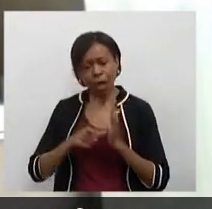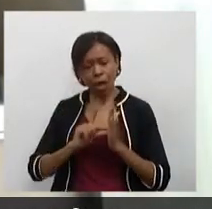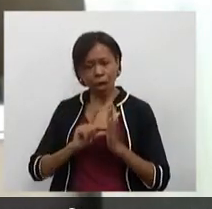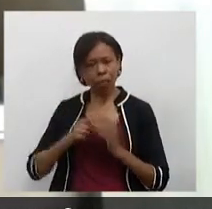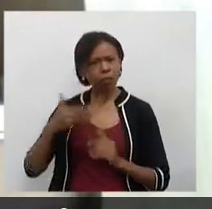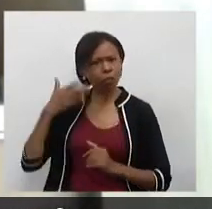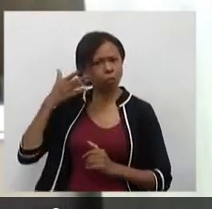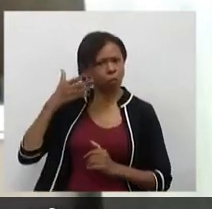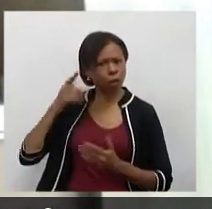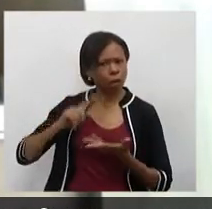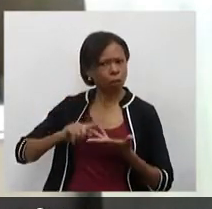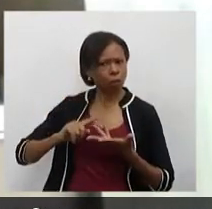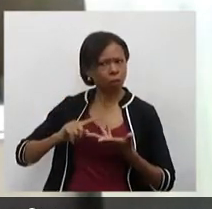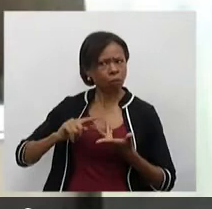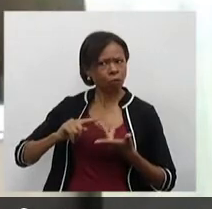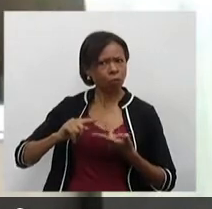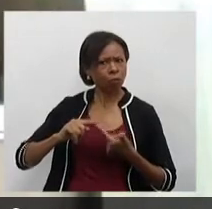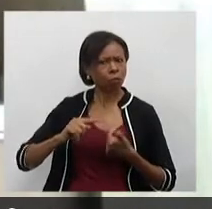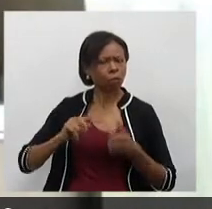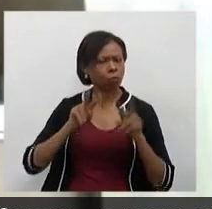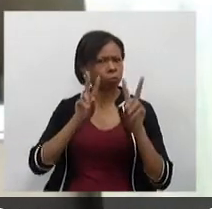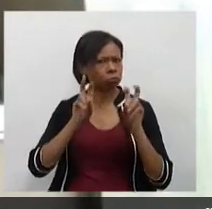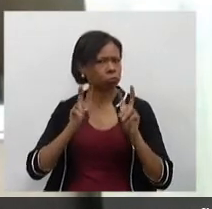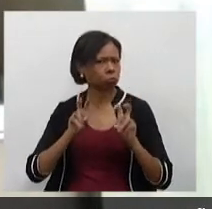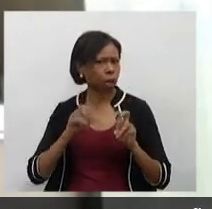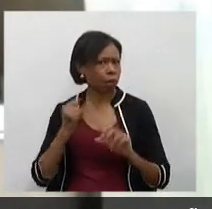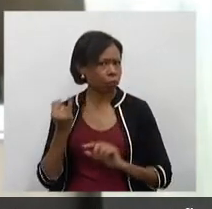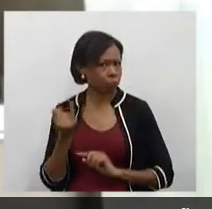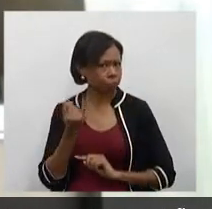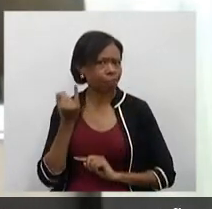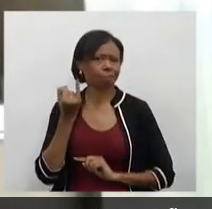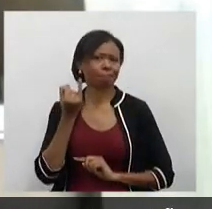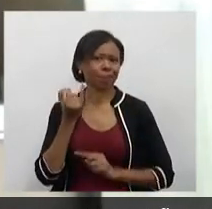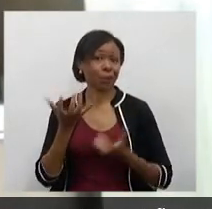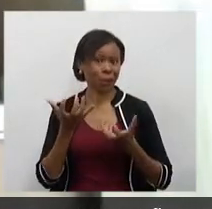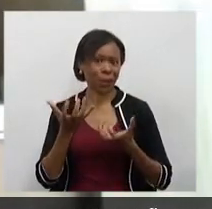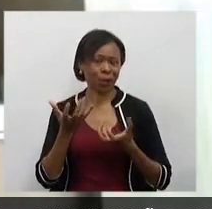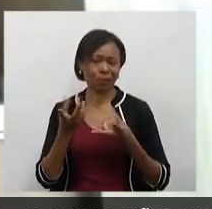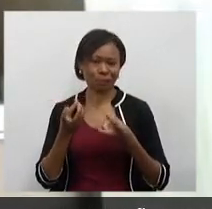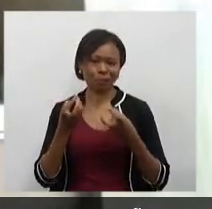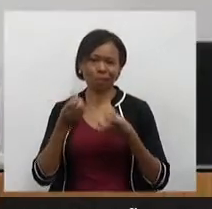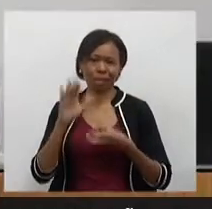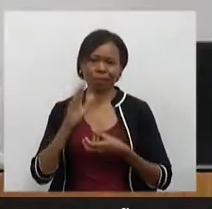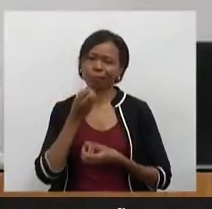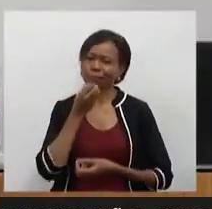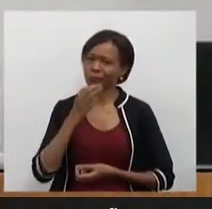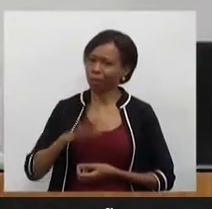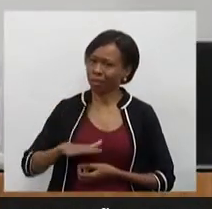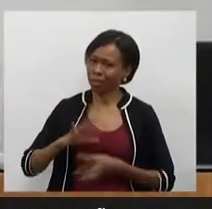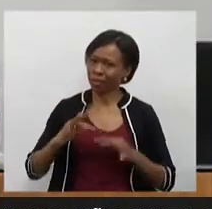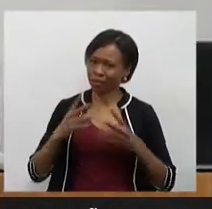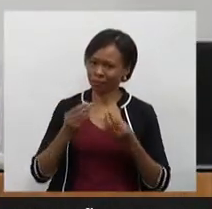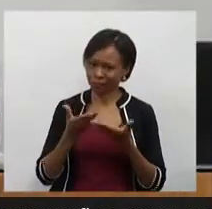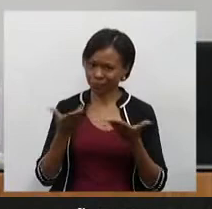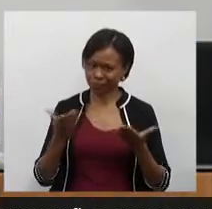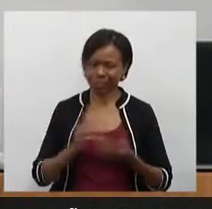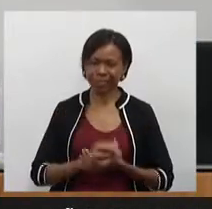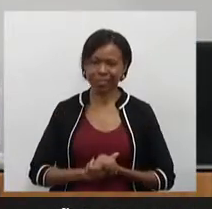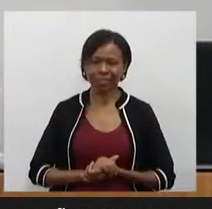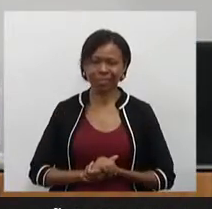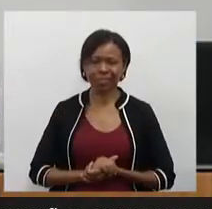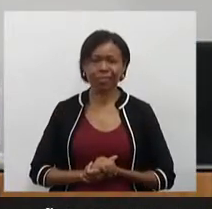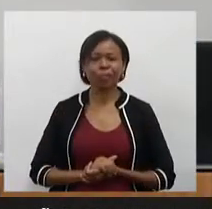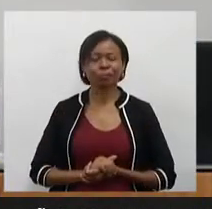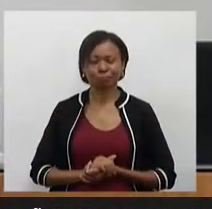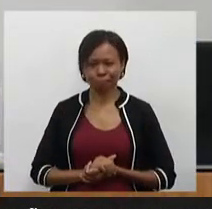sido muito proveitosas e eu quero ouvir mais de vocês. Boa tarde a todos. Muito obrigado.